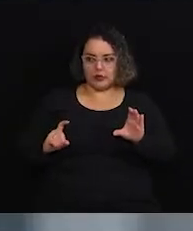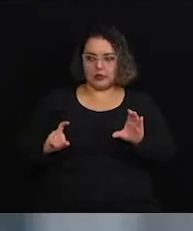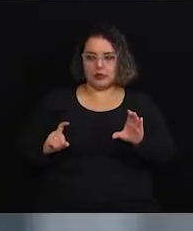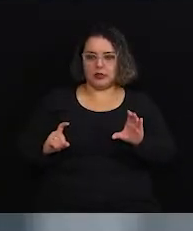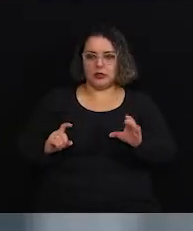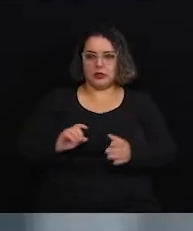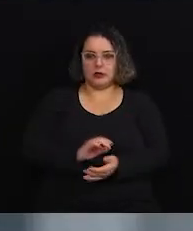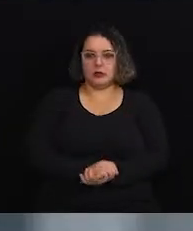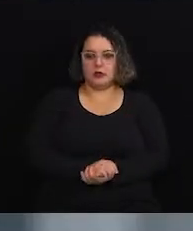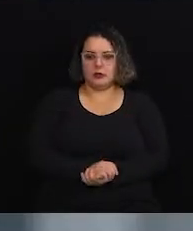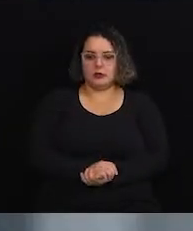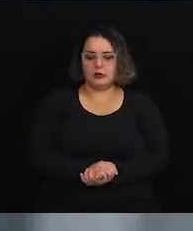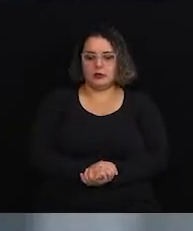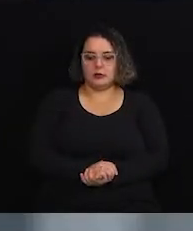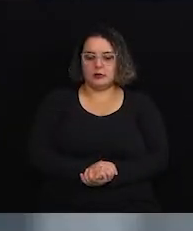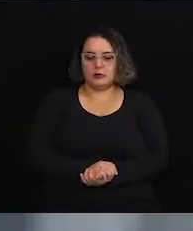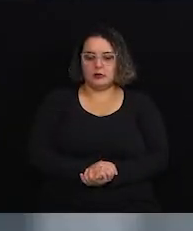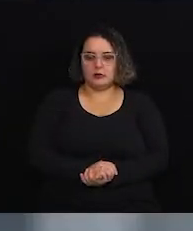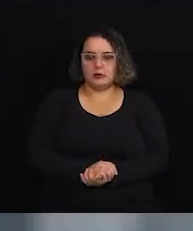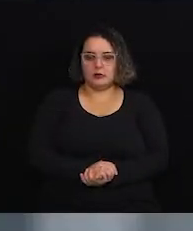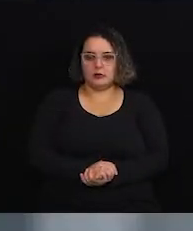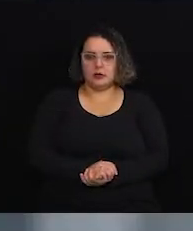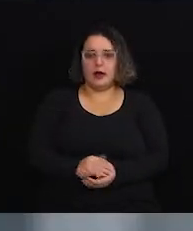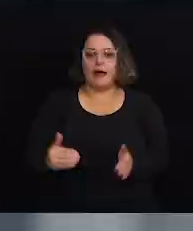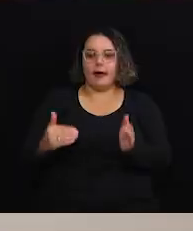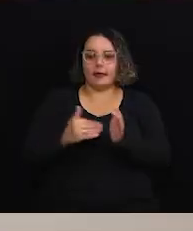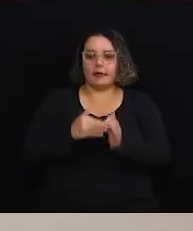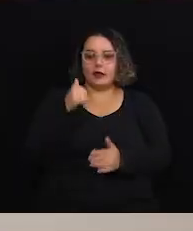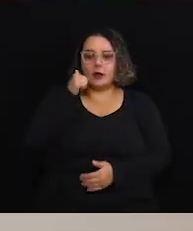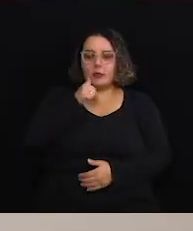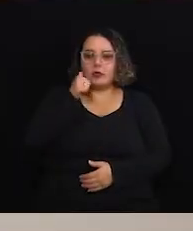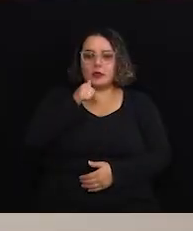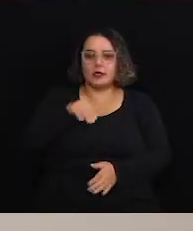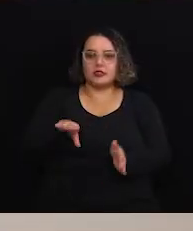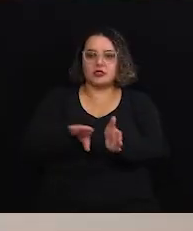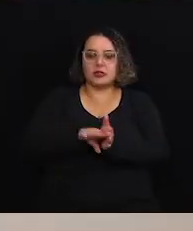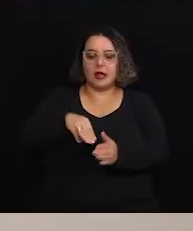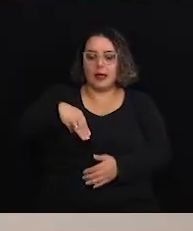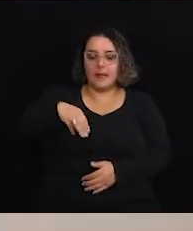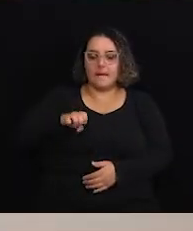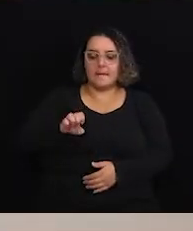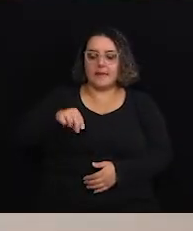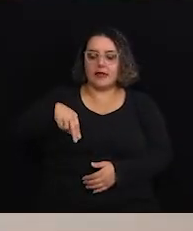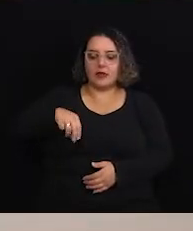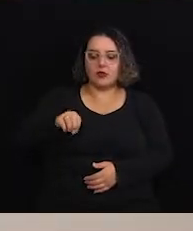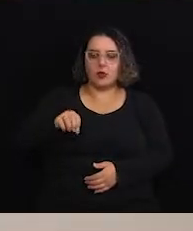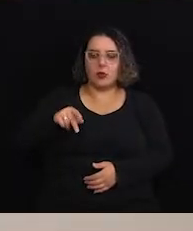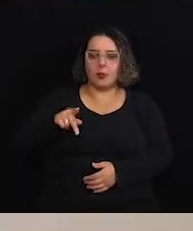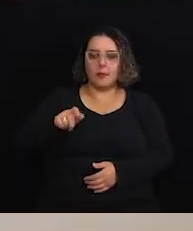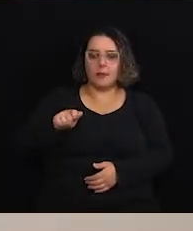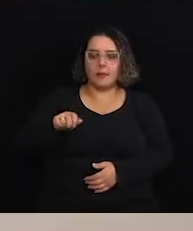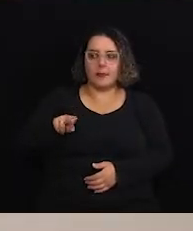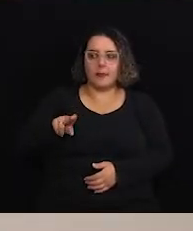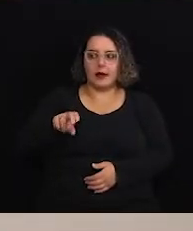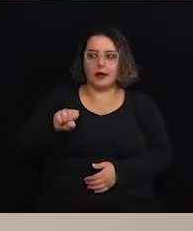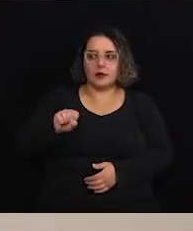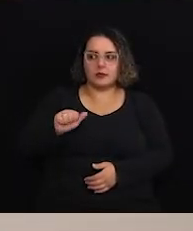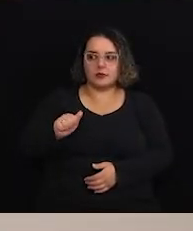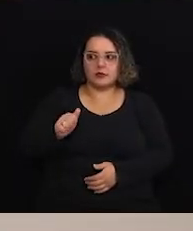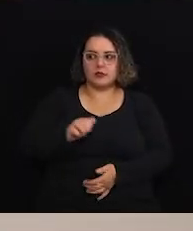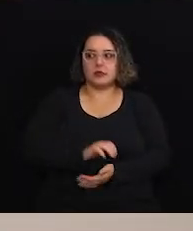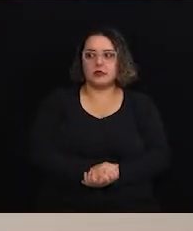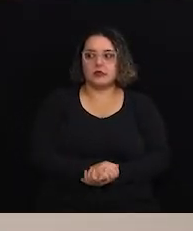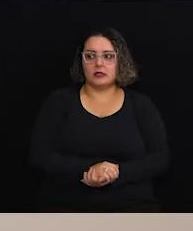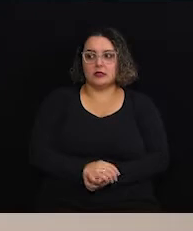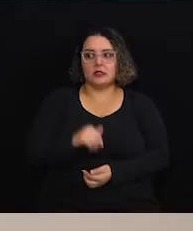que vai ter que ser tratada até a mulher entrar na menopausa. A partir do momento que ela entrar na menopausa, a gente considera